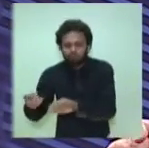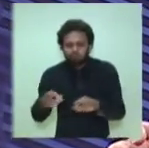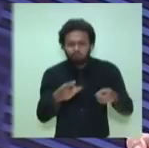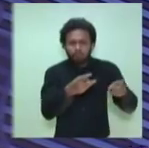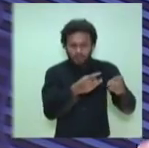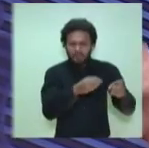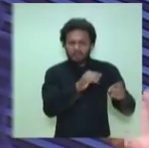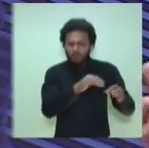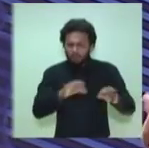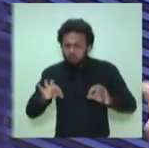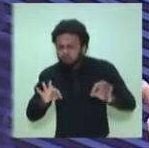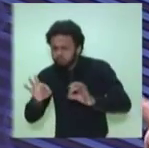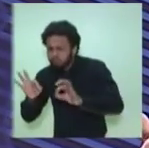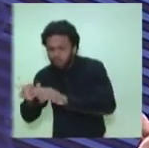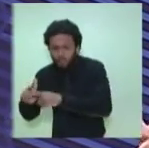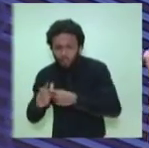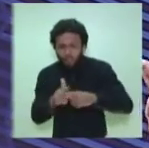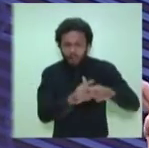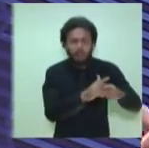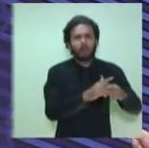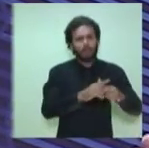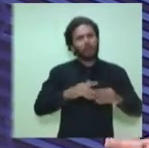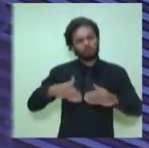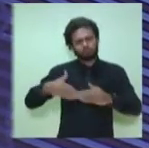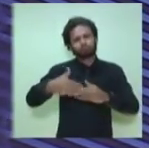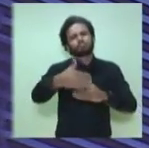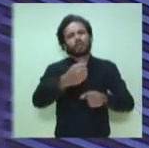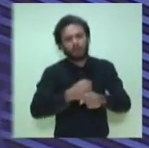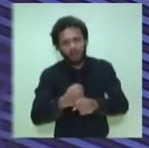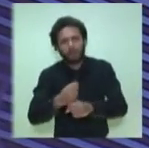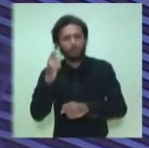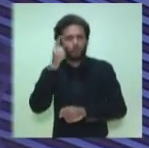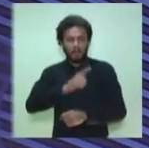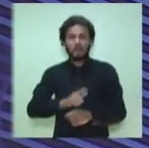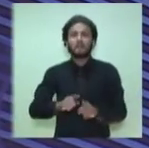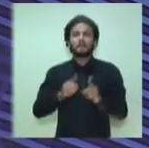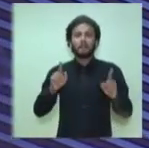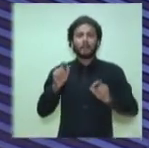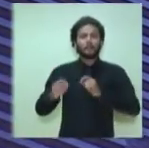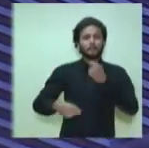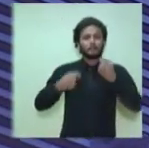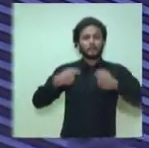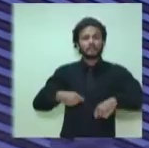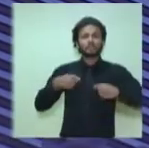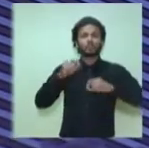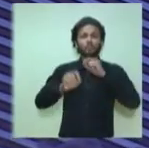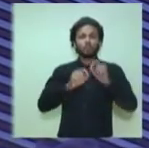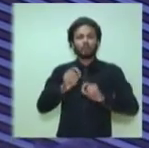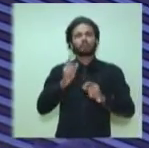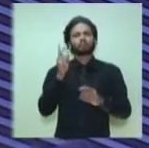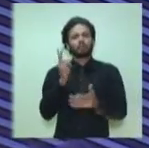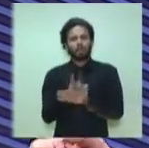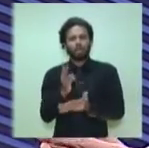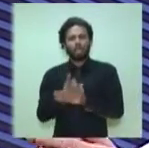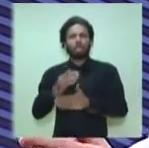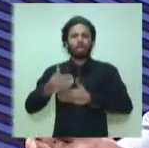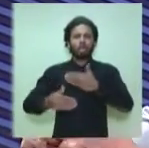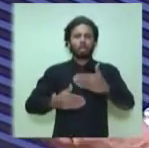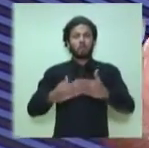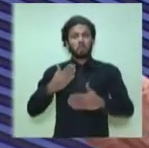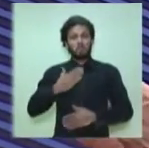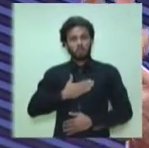dura. E nós temos que ter essa solução dada de uma vez por todas a partir de uma sequência de governos. O